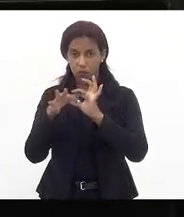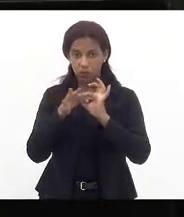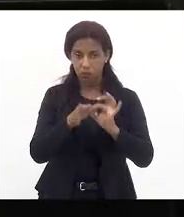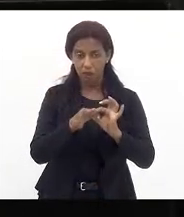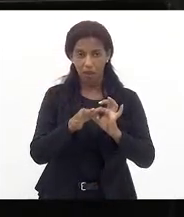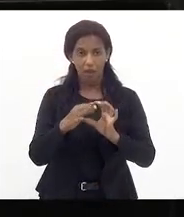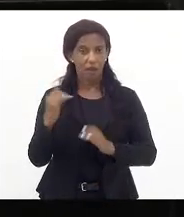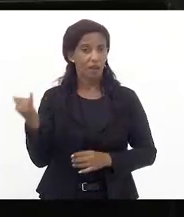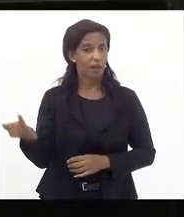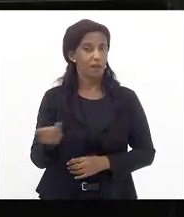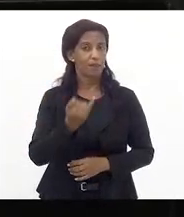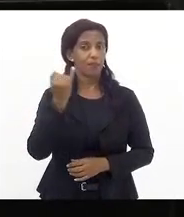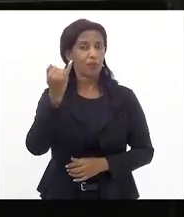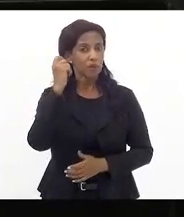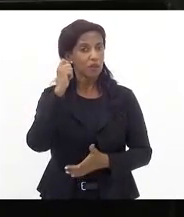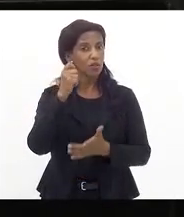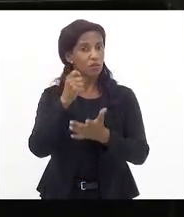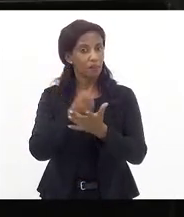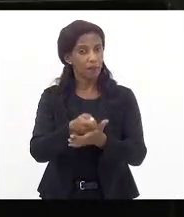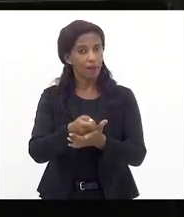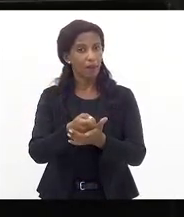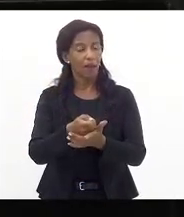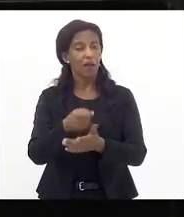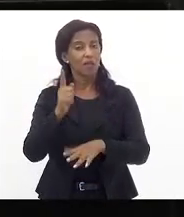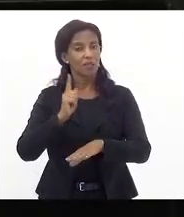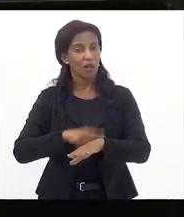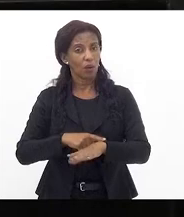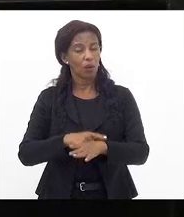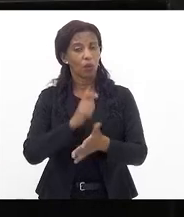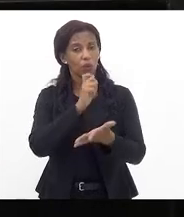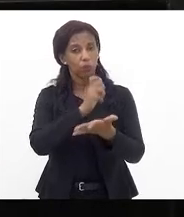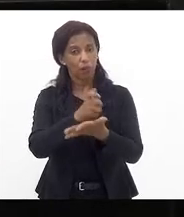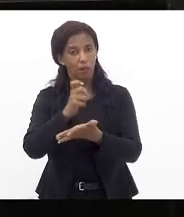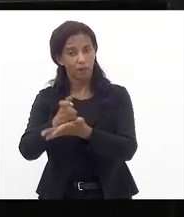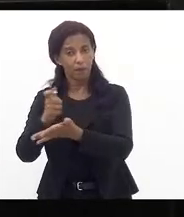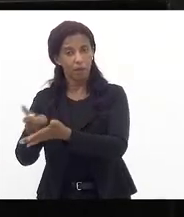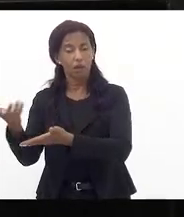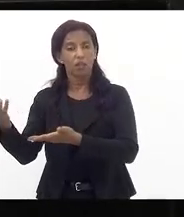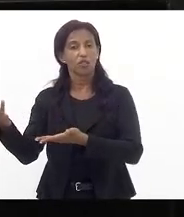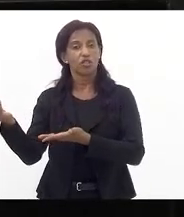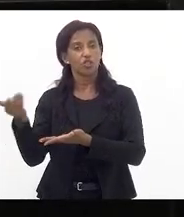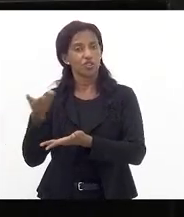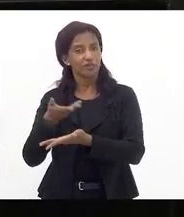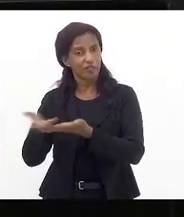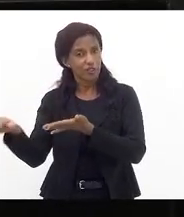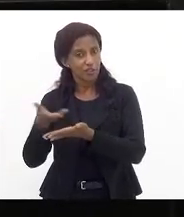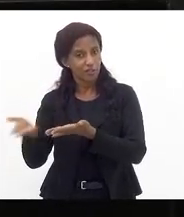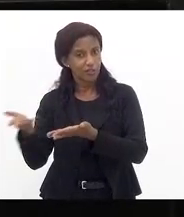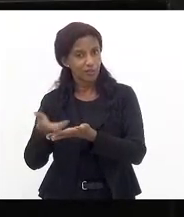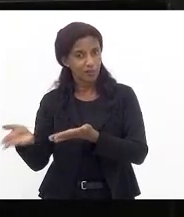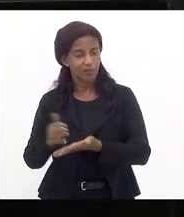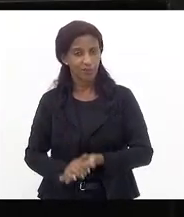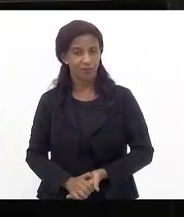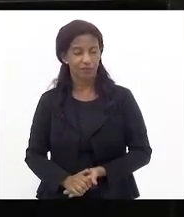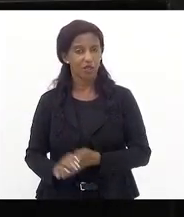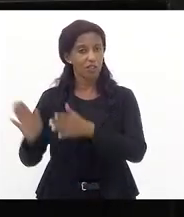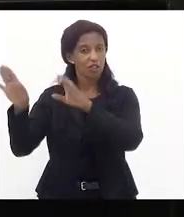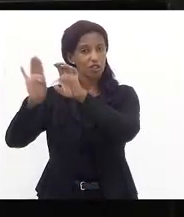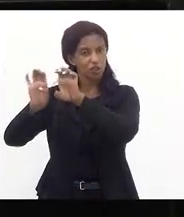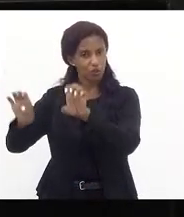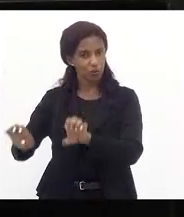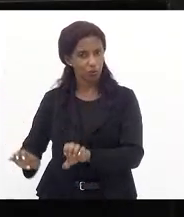para manter as contas em dia e continuar os avanços de investimentos, de